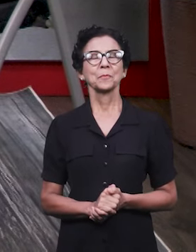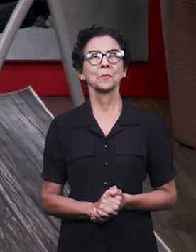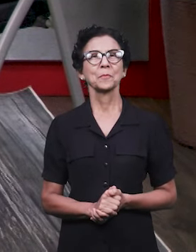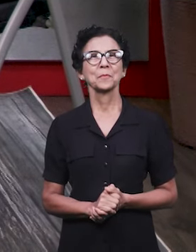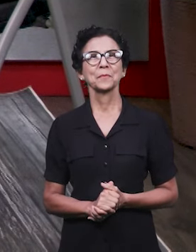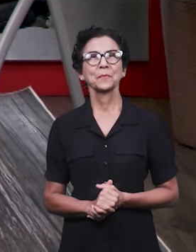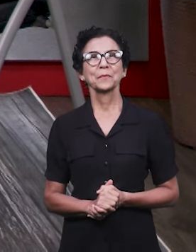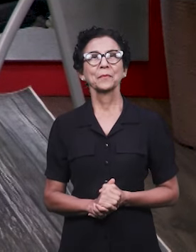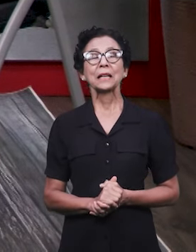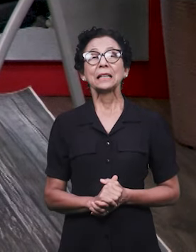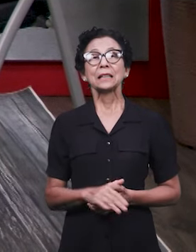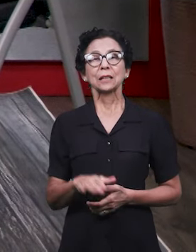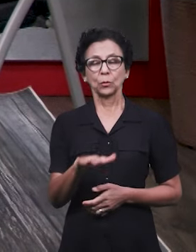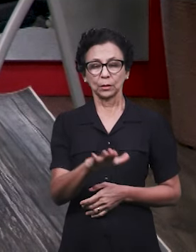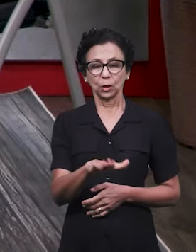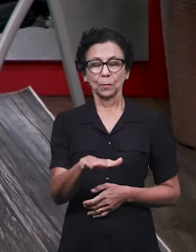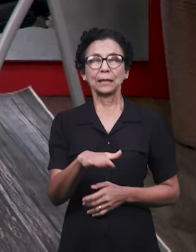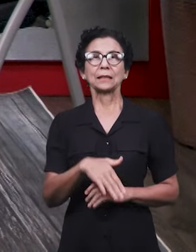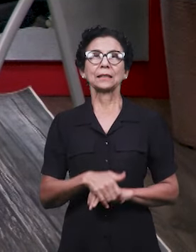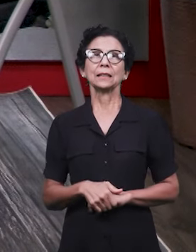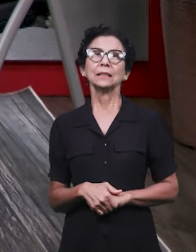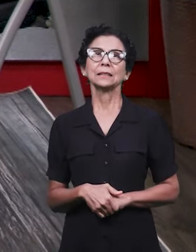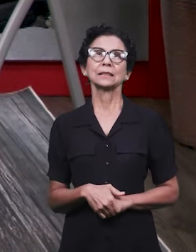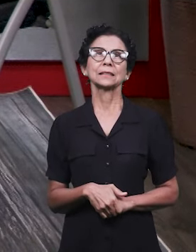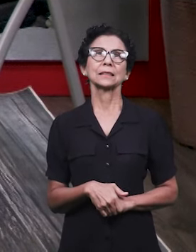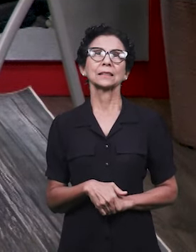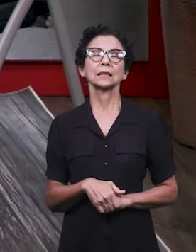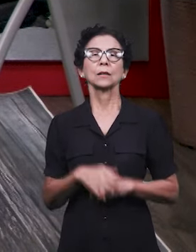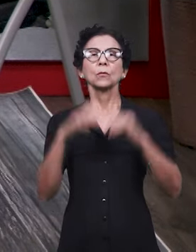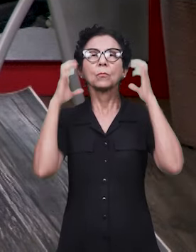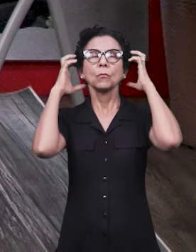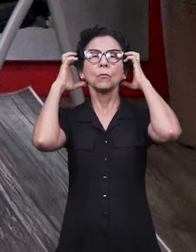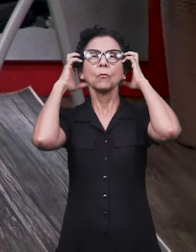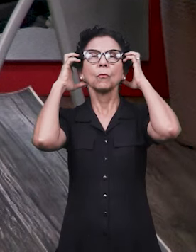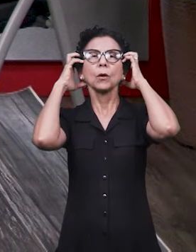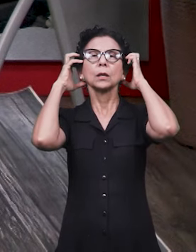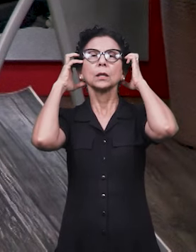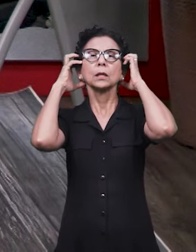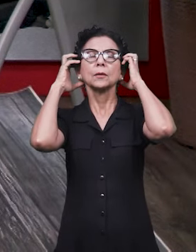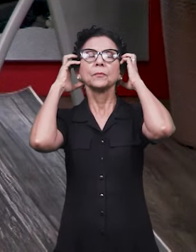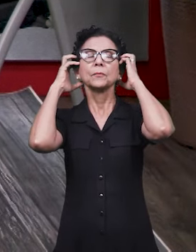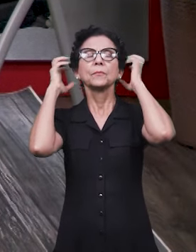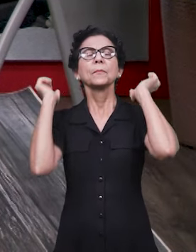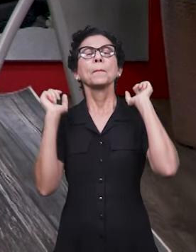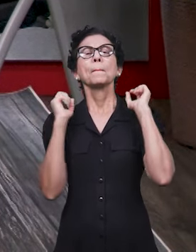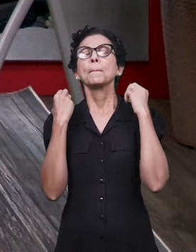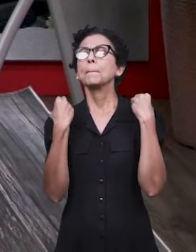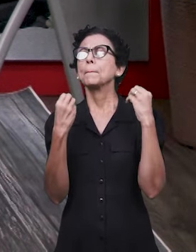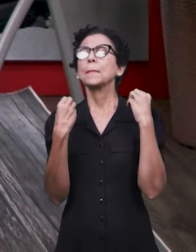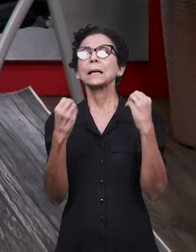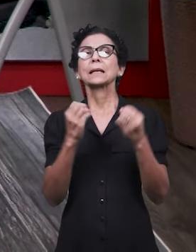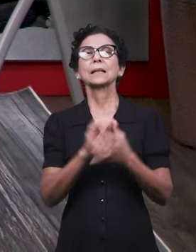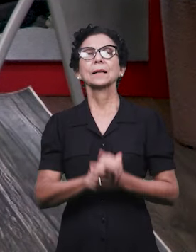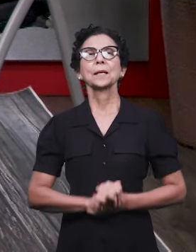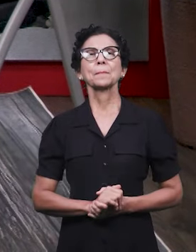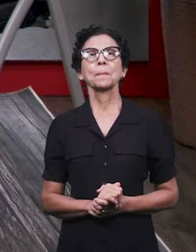Janaína? Então, é o abafador. Este fone é o abafador. Muitas das pessoas,